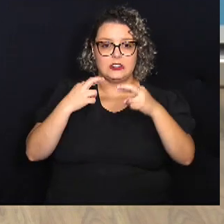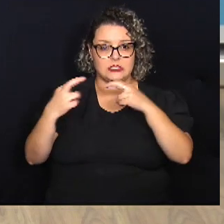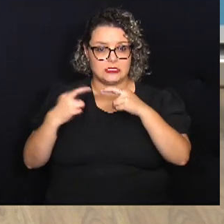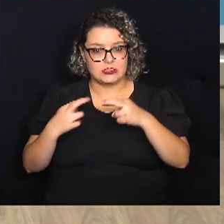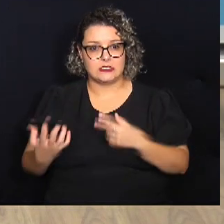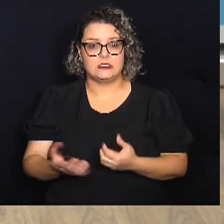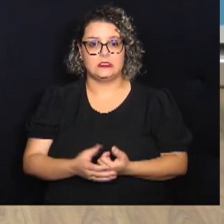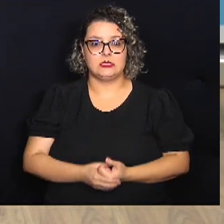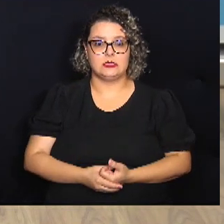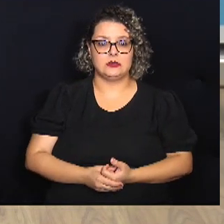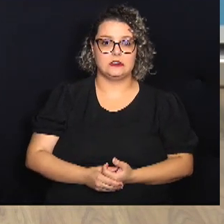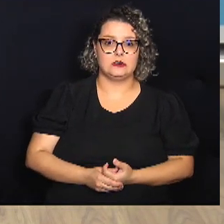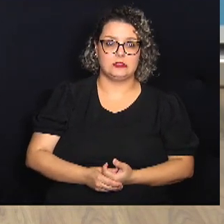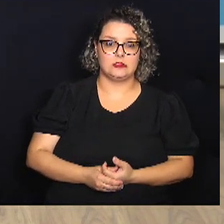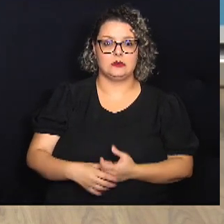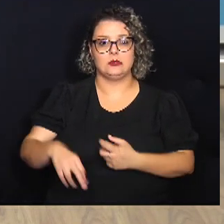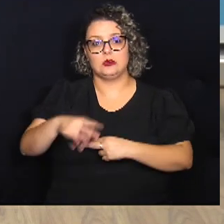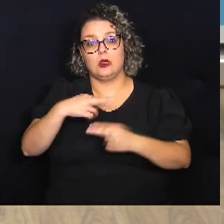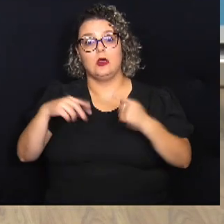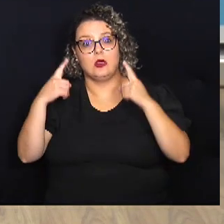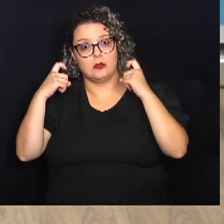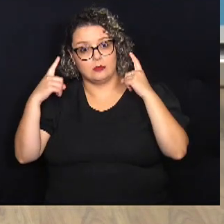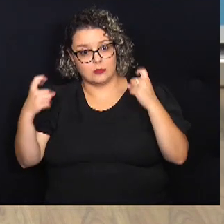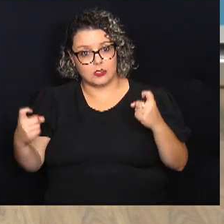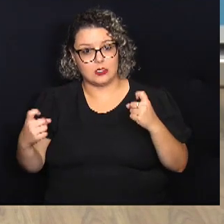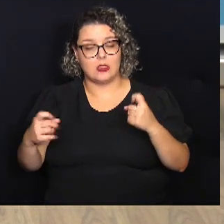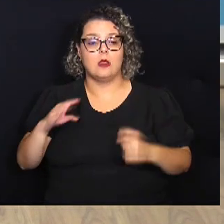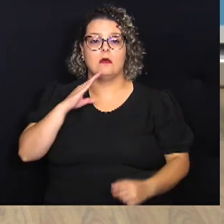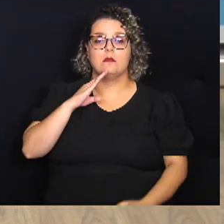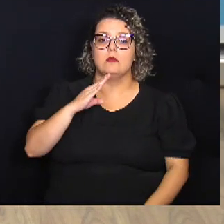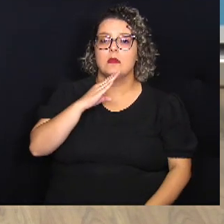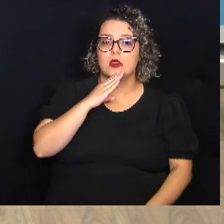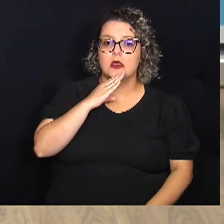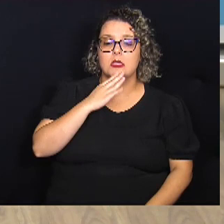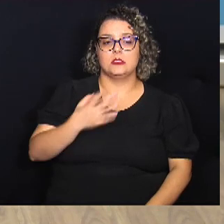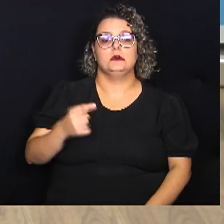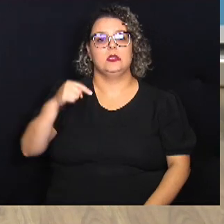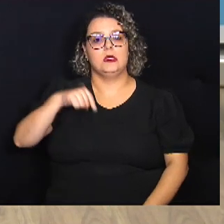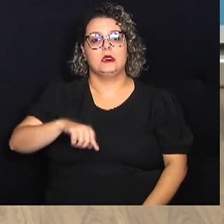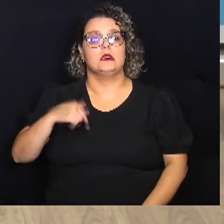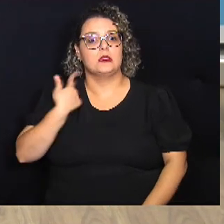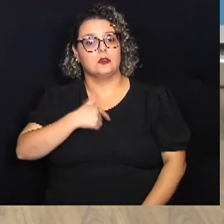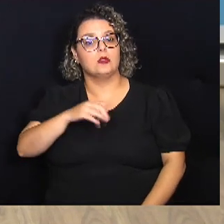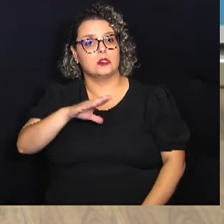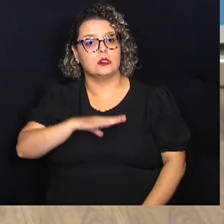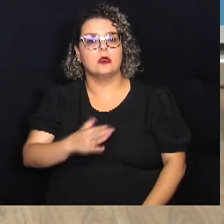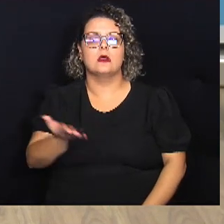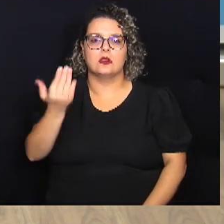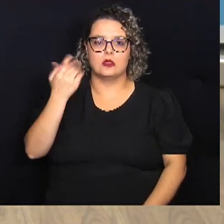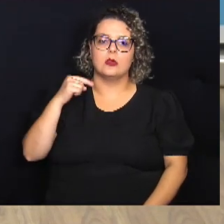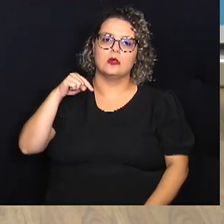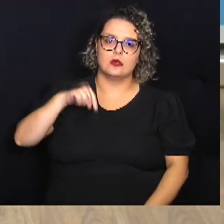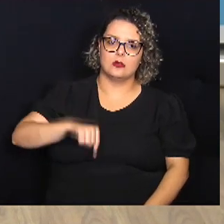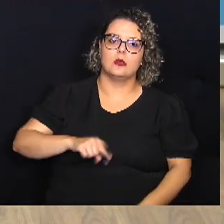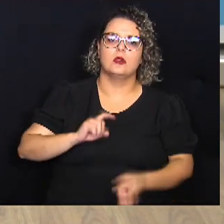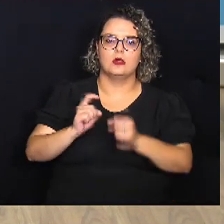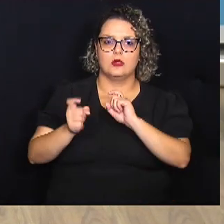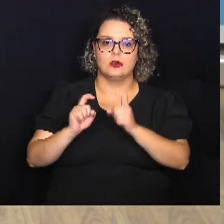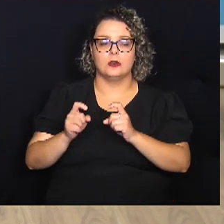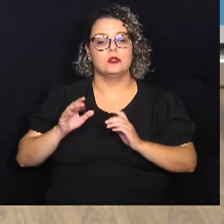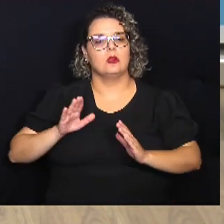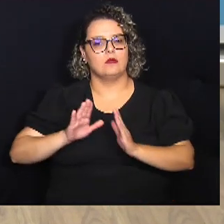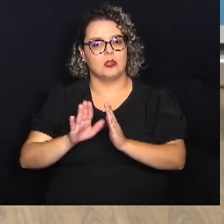fiscalização em relação ao barulho em bares e restaurantes aqui da nossa cidade, venha até a reunião da